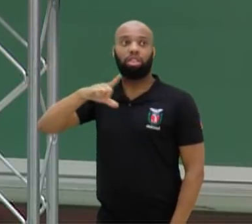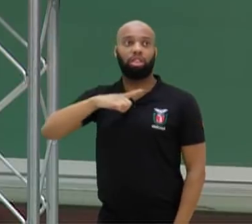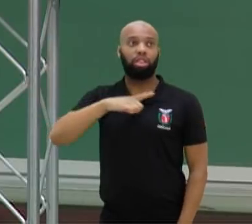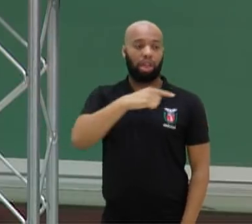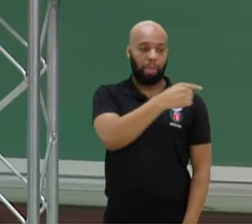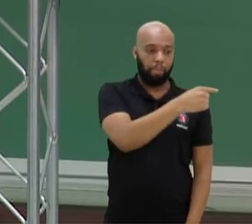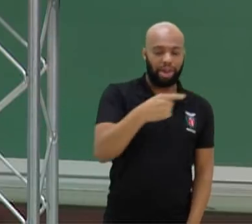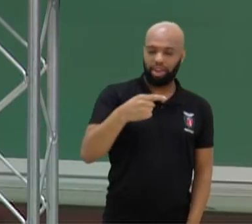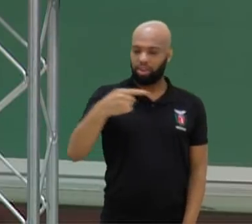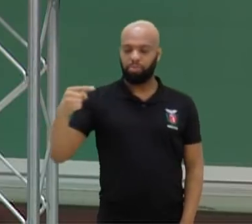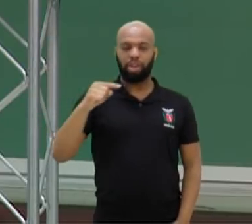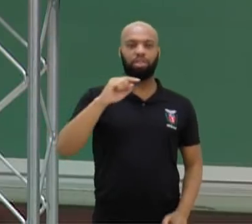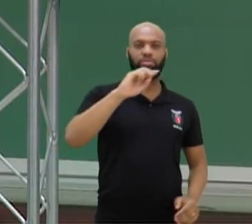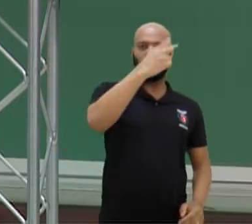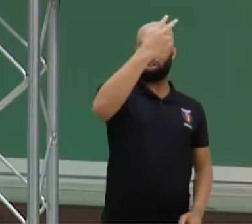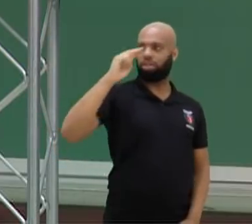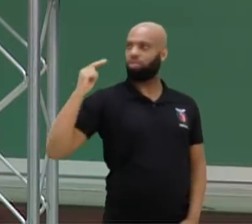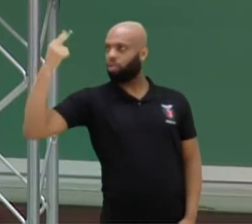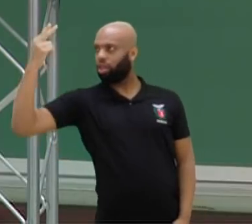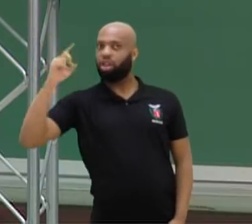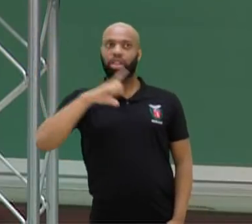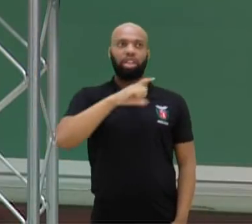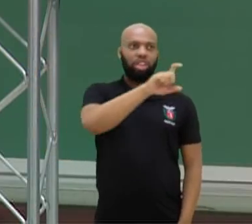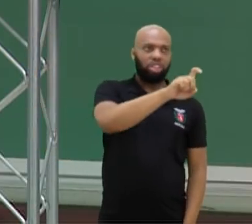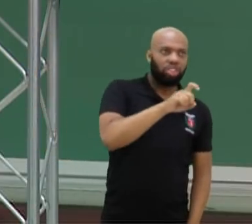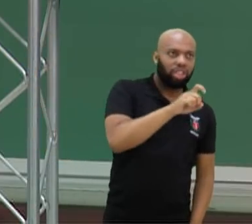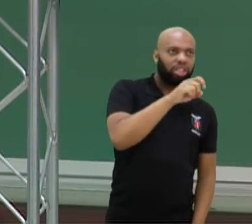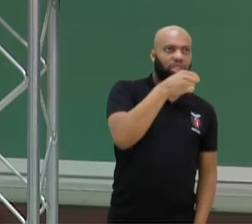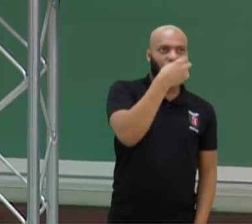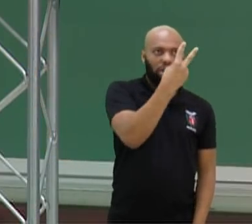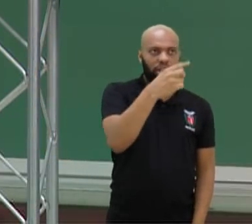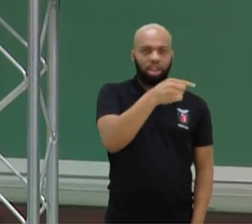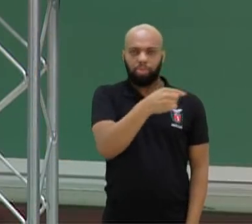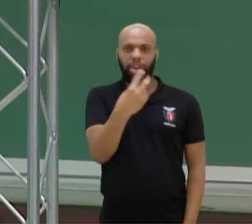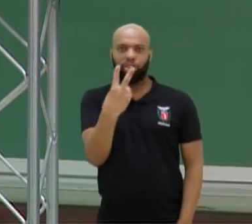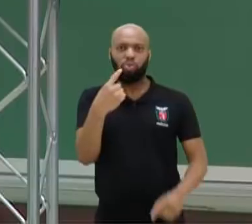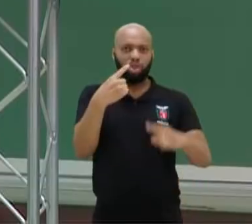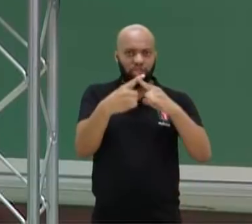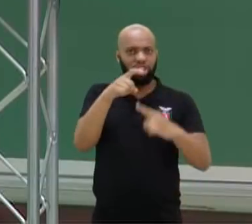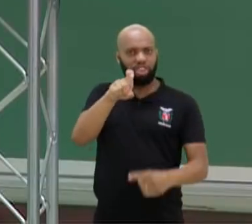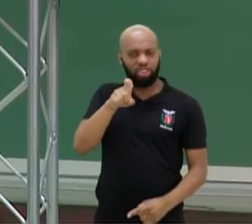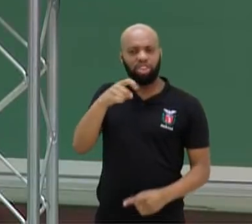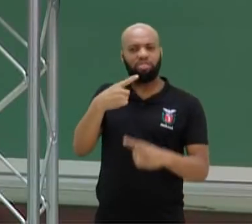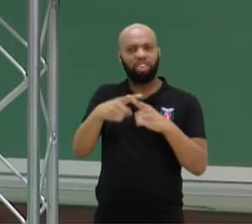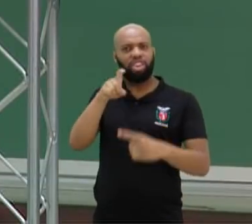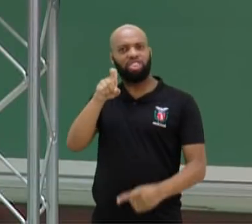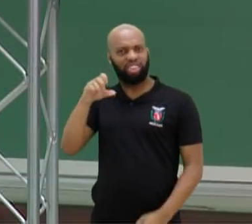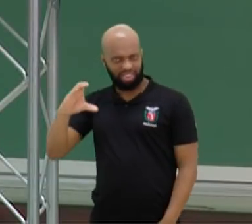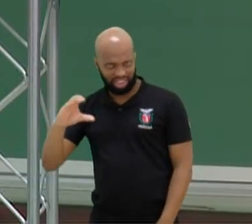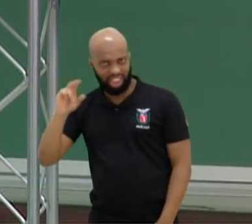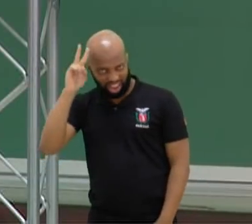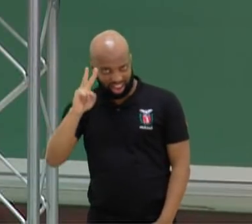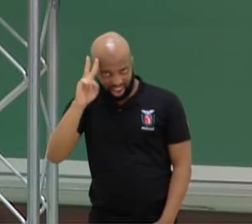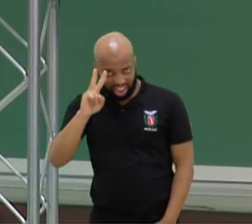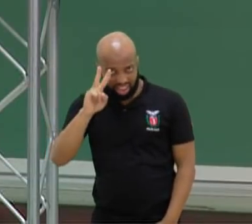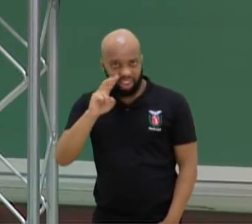de quadrado, x ao quadrado menos 2 vezes xc. Lembra daquilo? Quadrado do